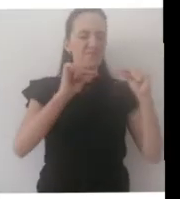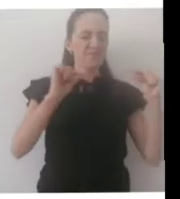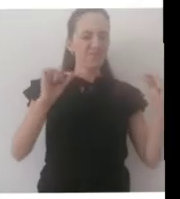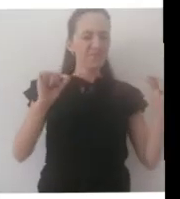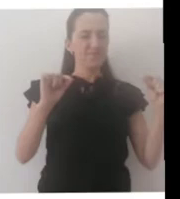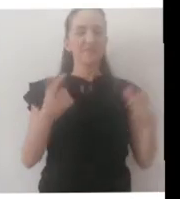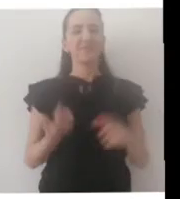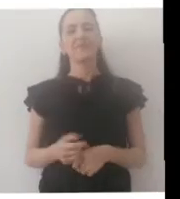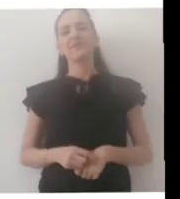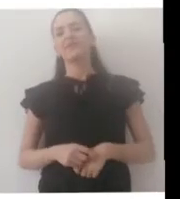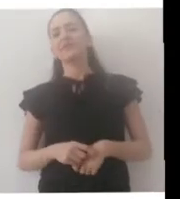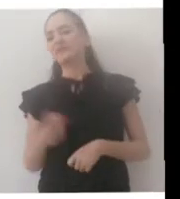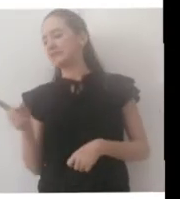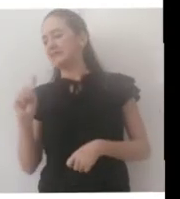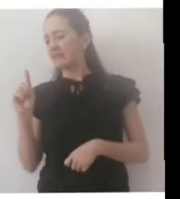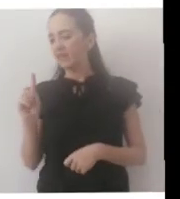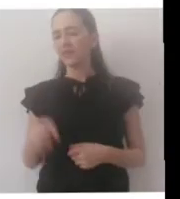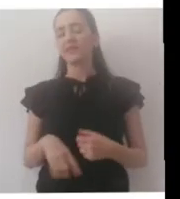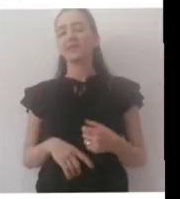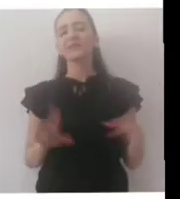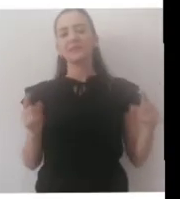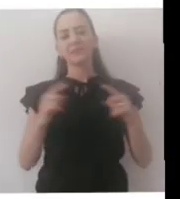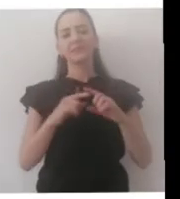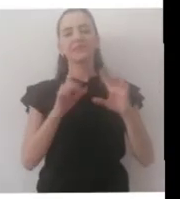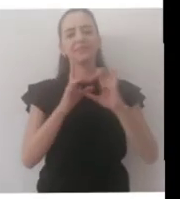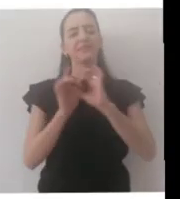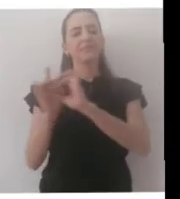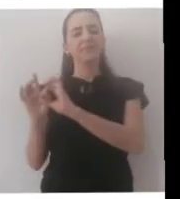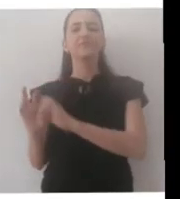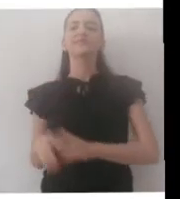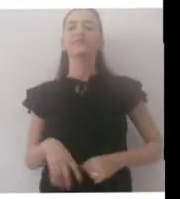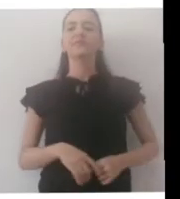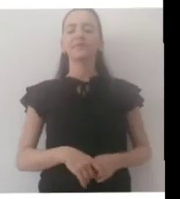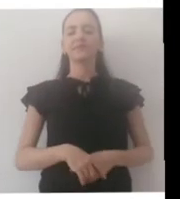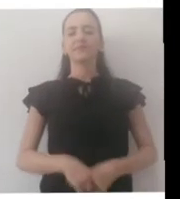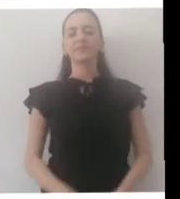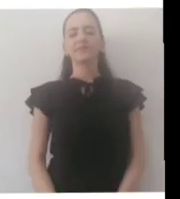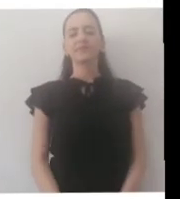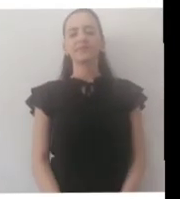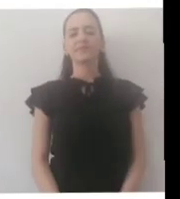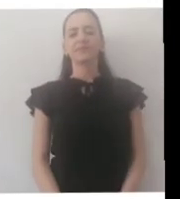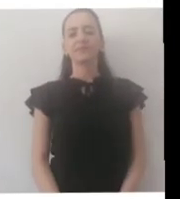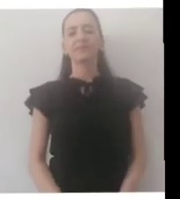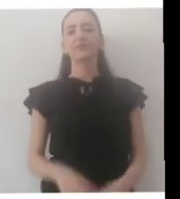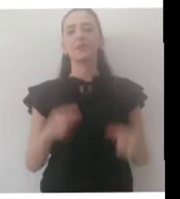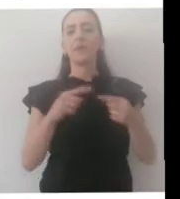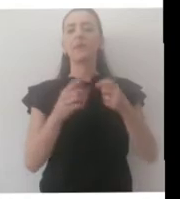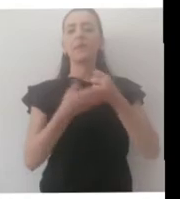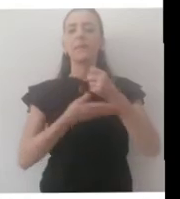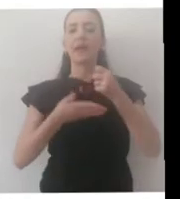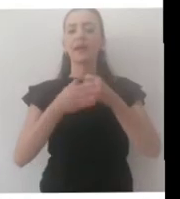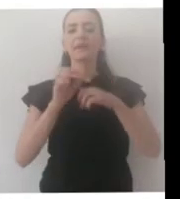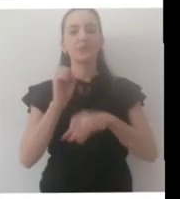magro. Começar a pensar nessas relações. Então, isso é um dos princípios de ensino.